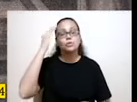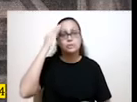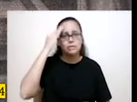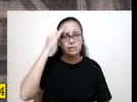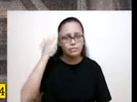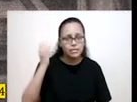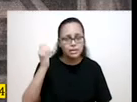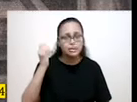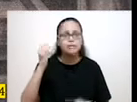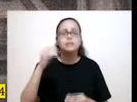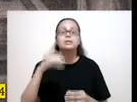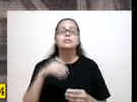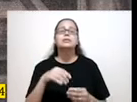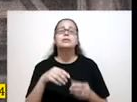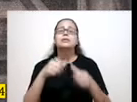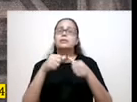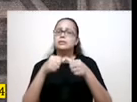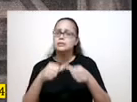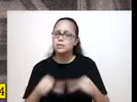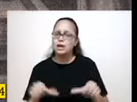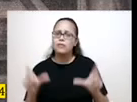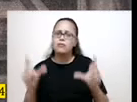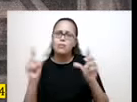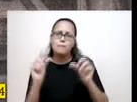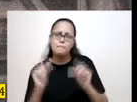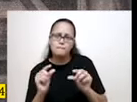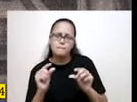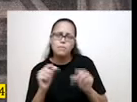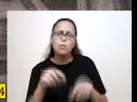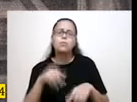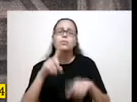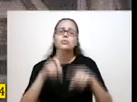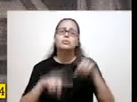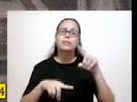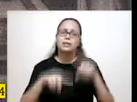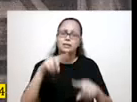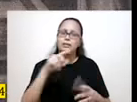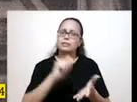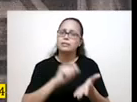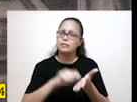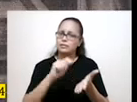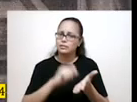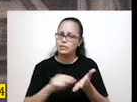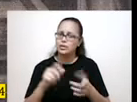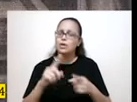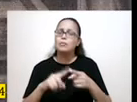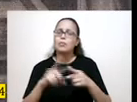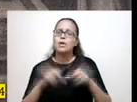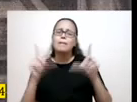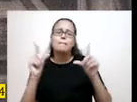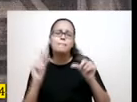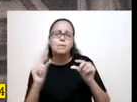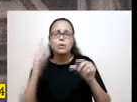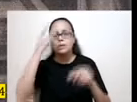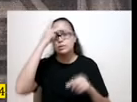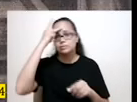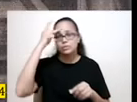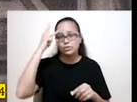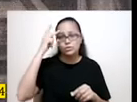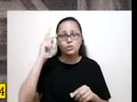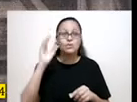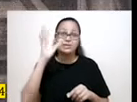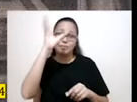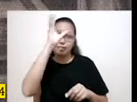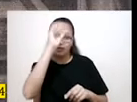poucos materiais que eram escritos, certo? Afinal, poucas pessoas aprendiam a ler e escrever. Apenas